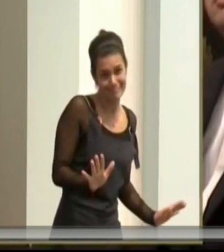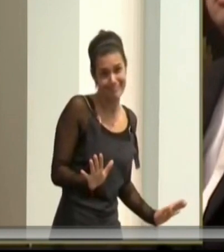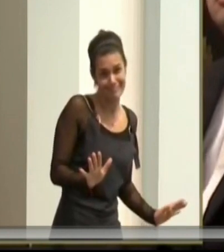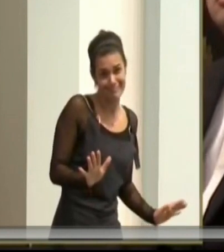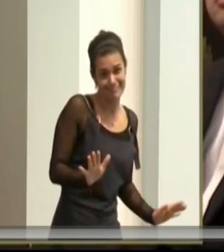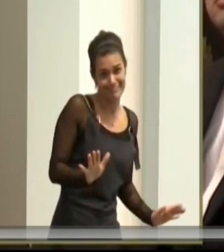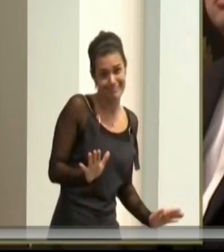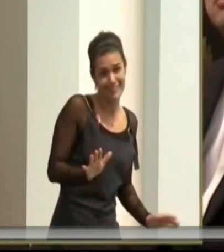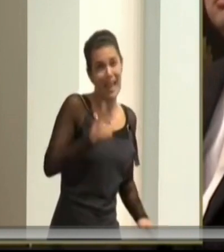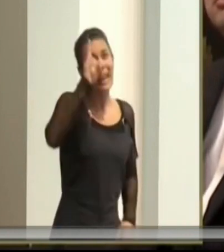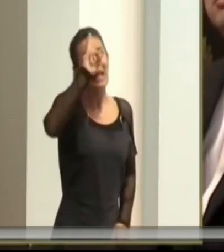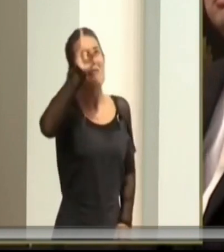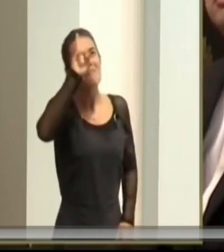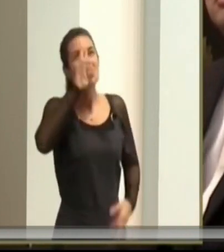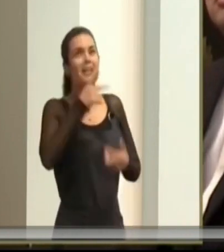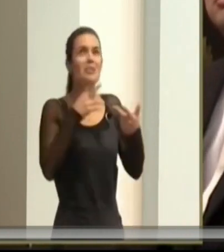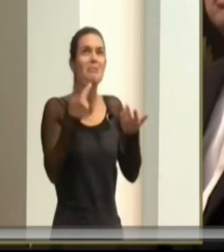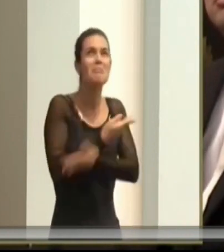das suas lembranças,